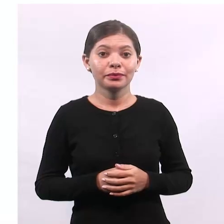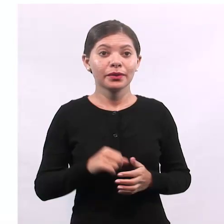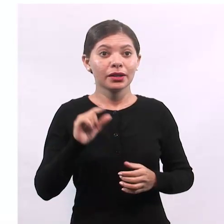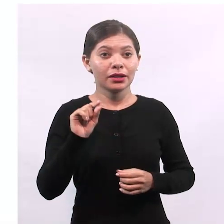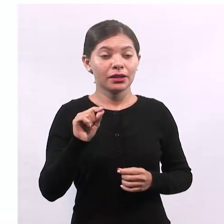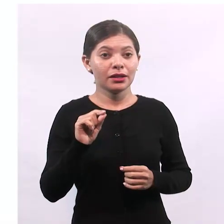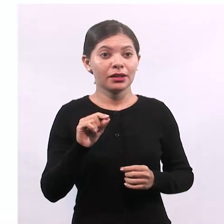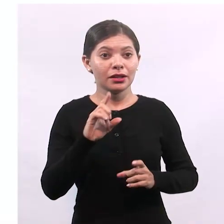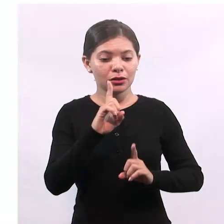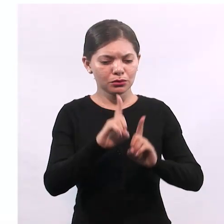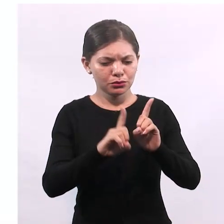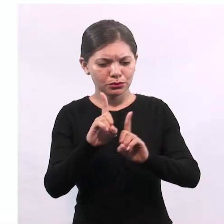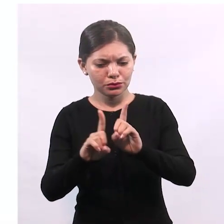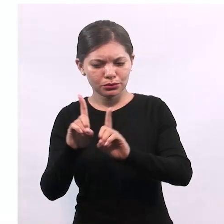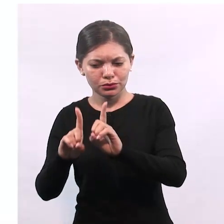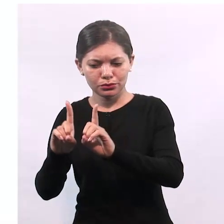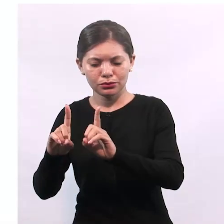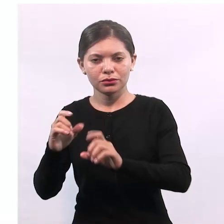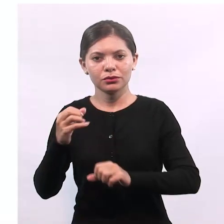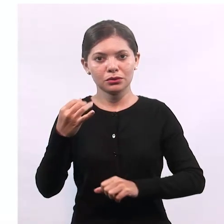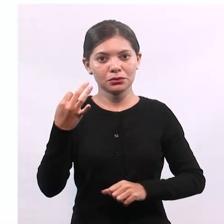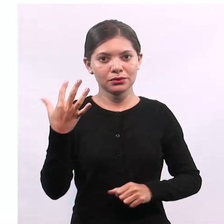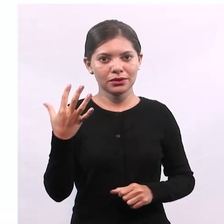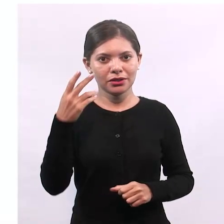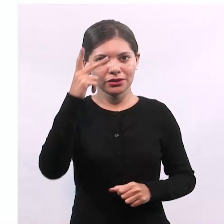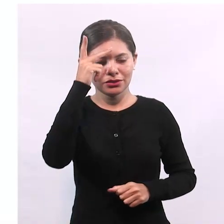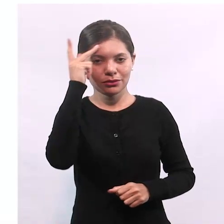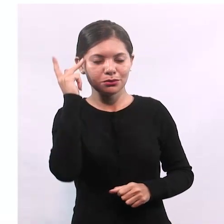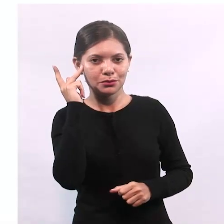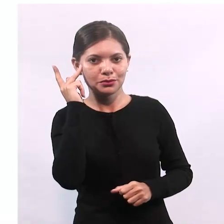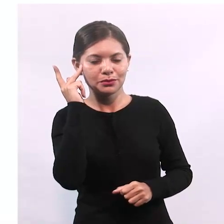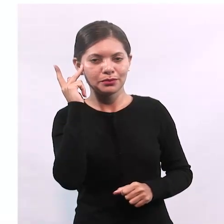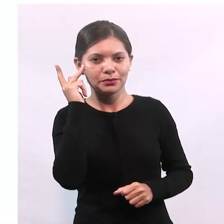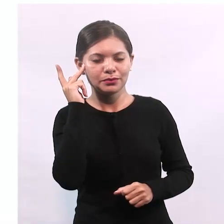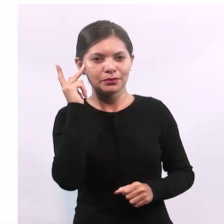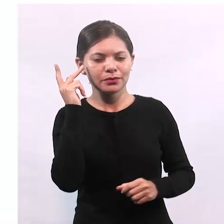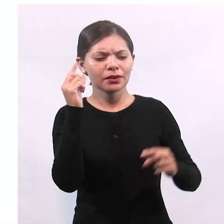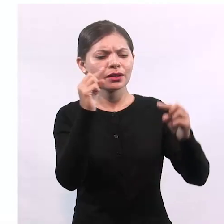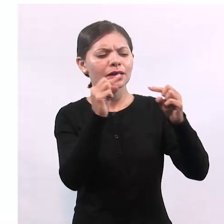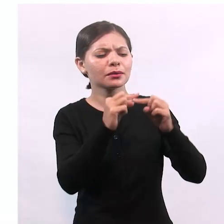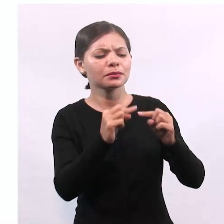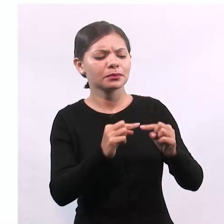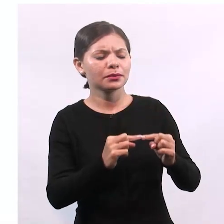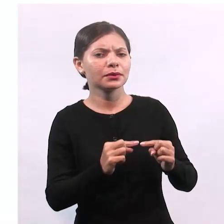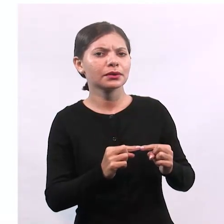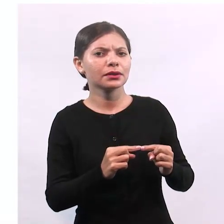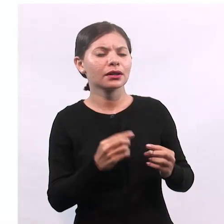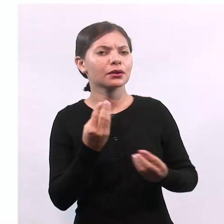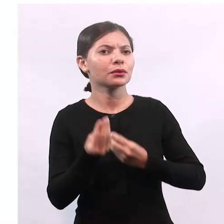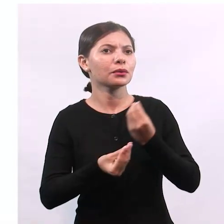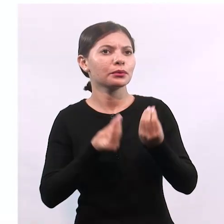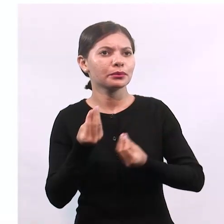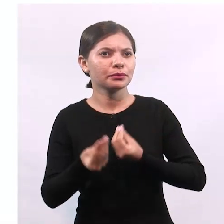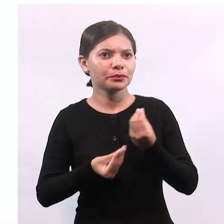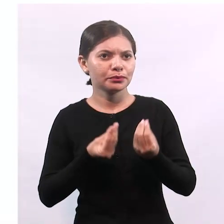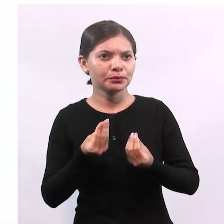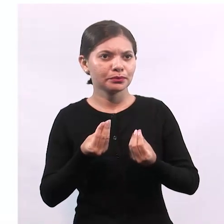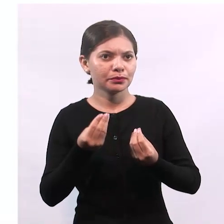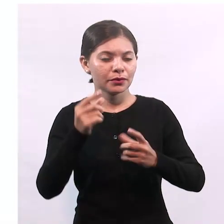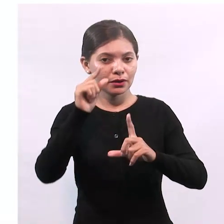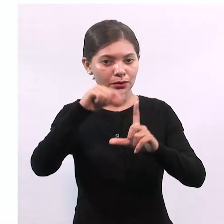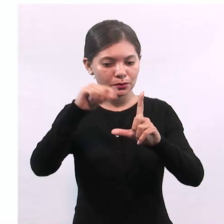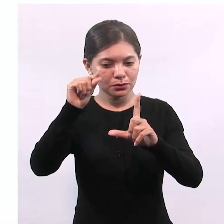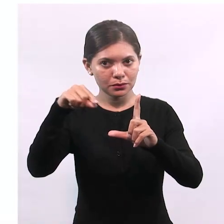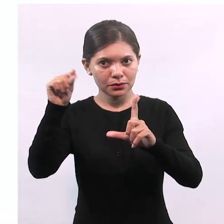exemplo onde que a gente poderia aplicar a média na página na no gráfico 16